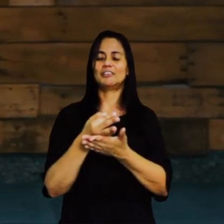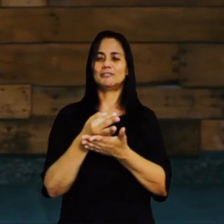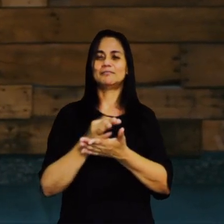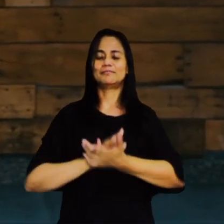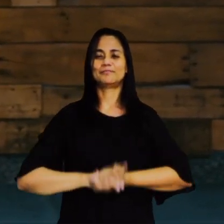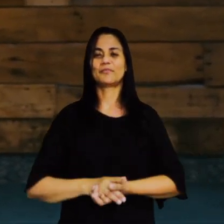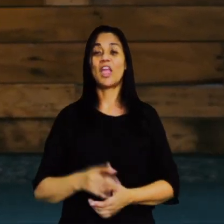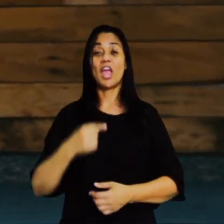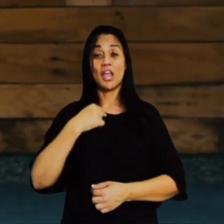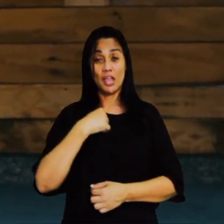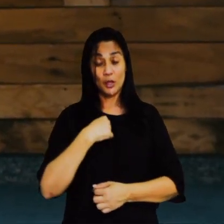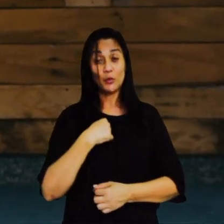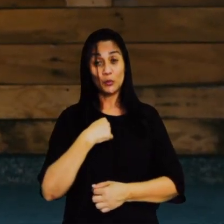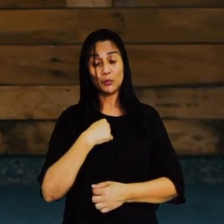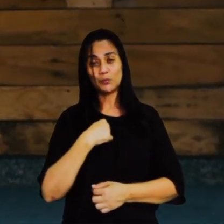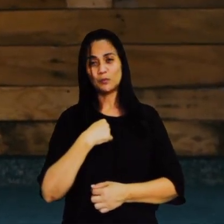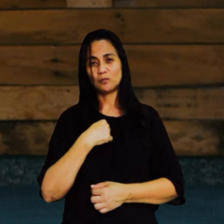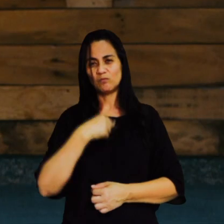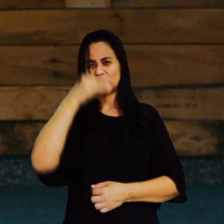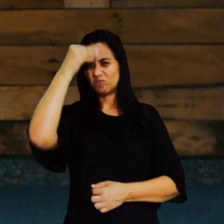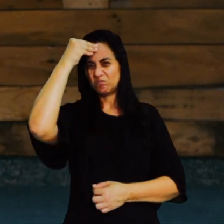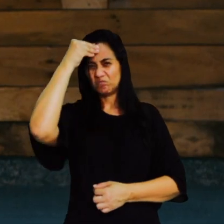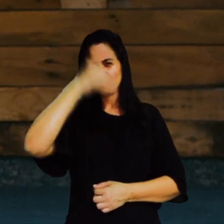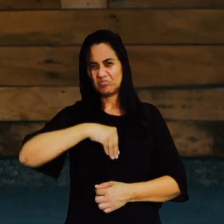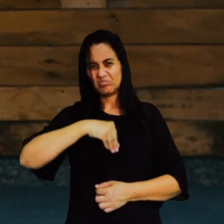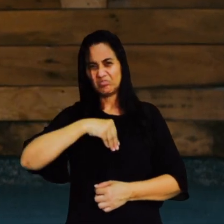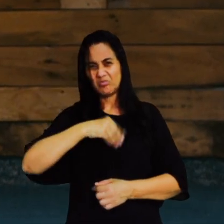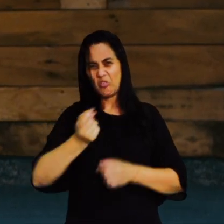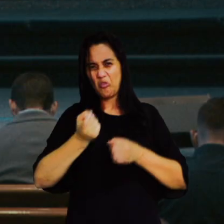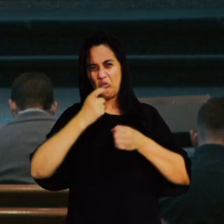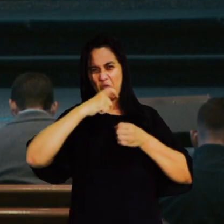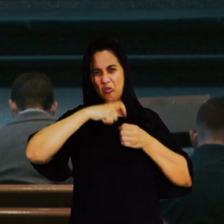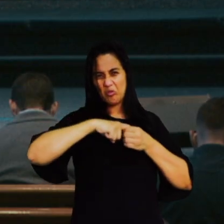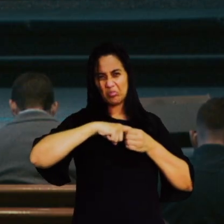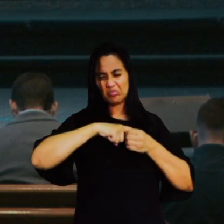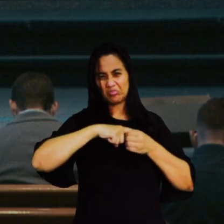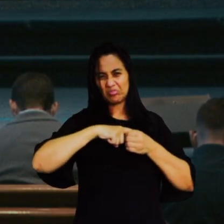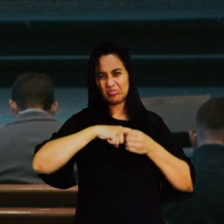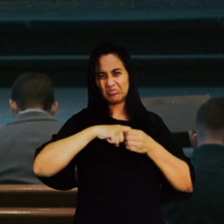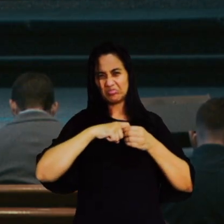Eu não recuo.